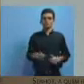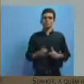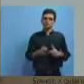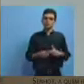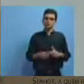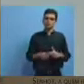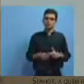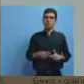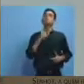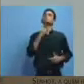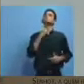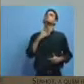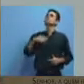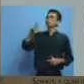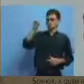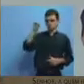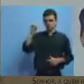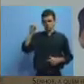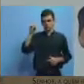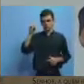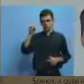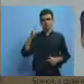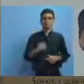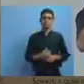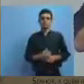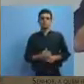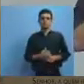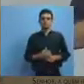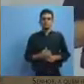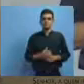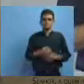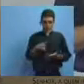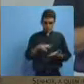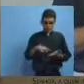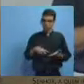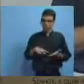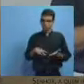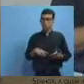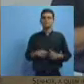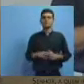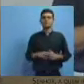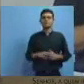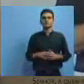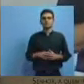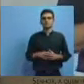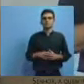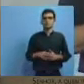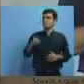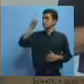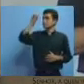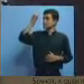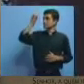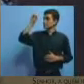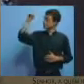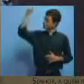homem. Dirás ao Espírito: assim diz o Senhor Deus, vem, ó